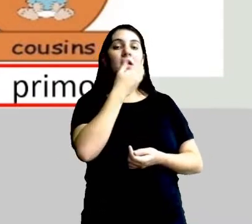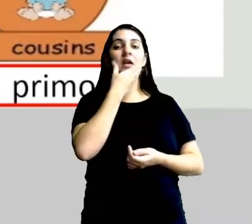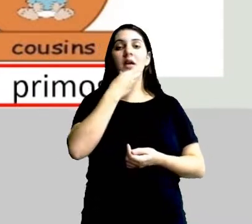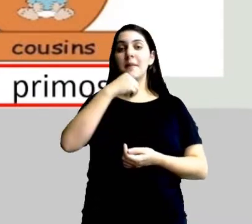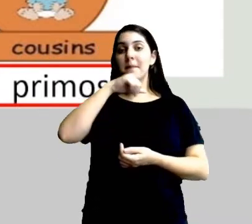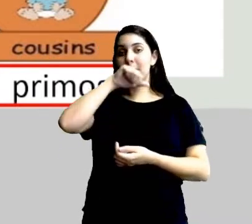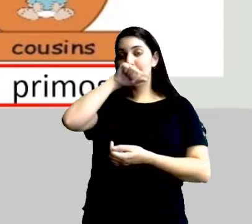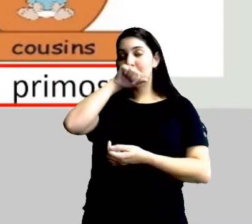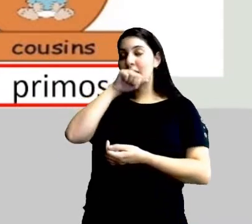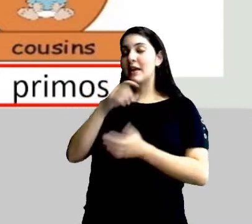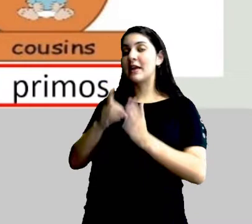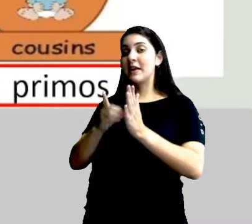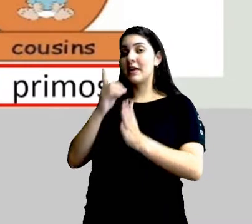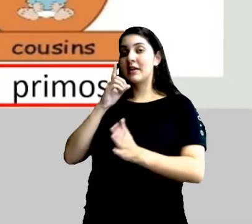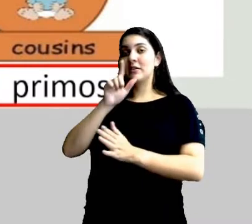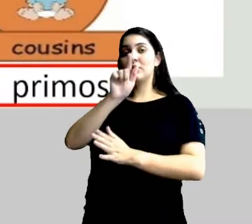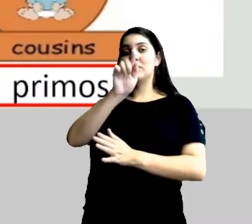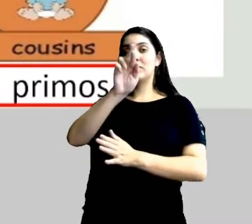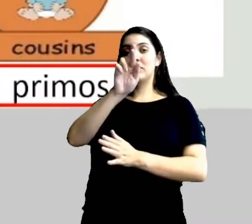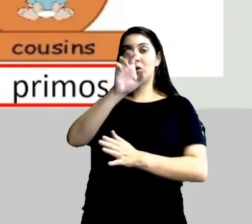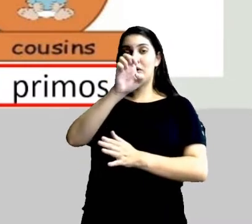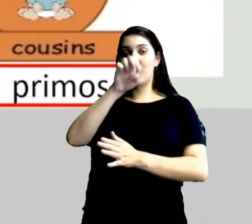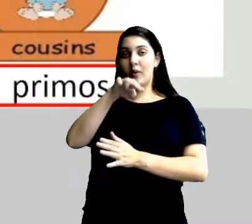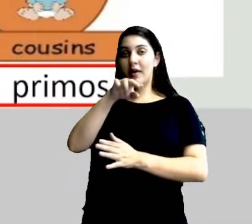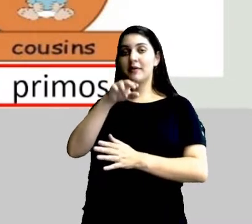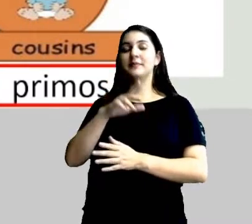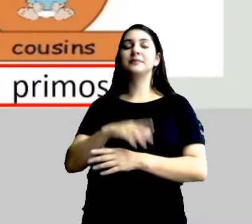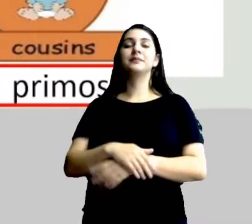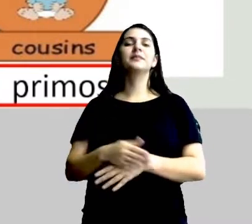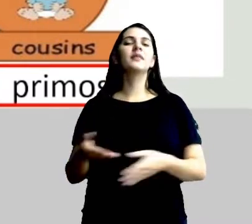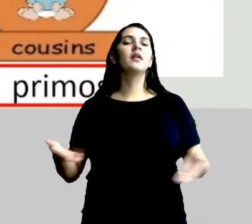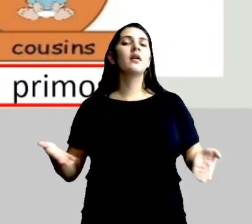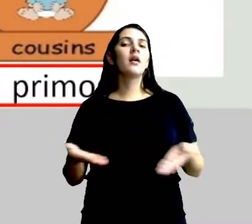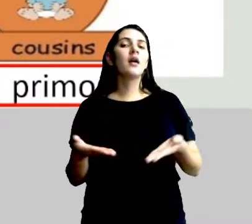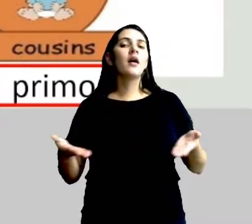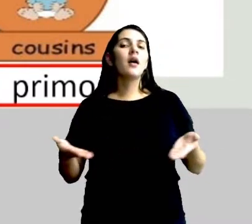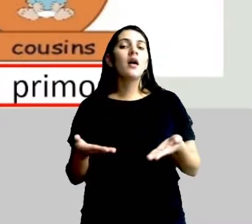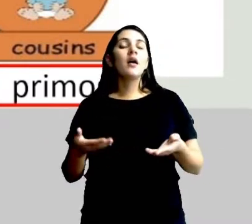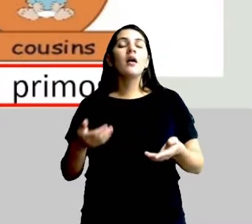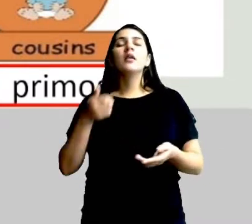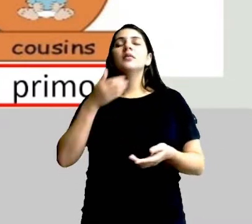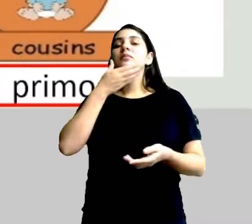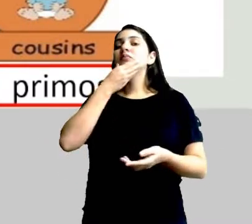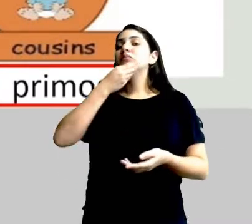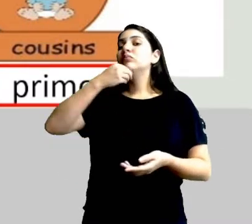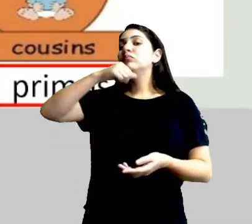grand antes. Grandfather, grandmother. Agora, e o